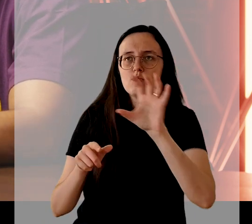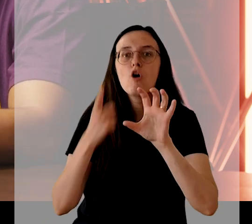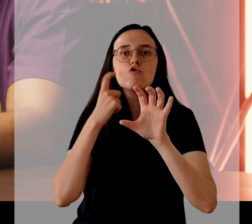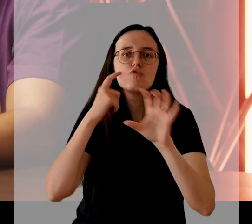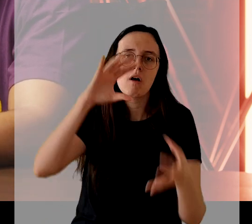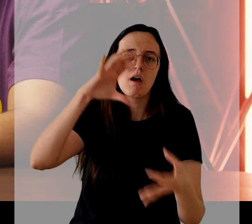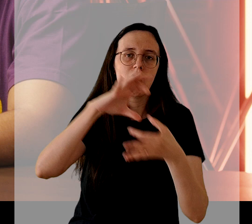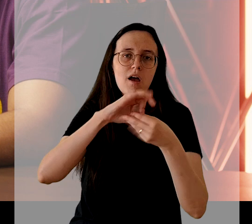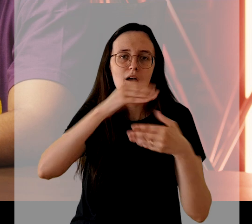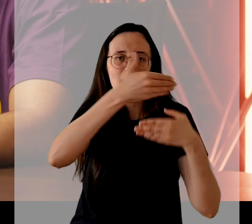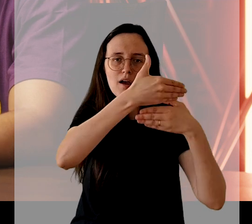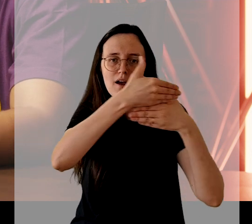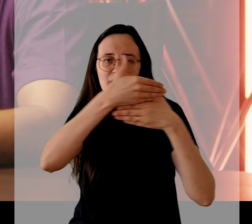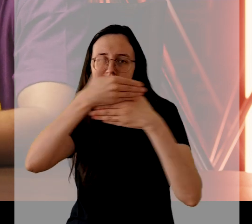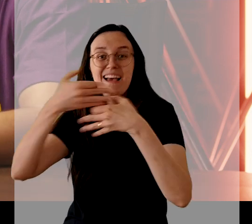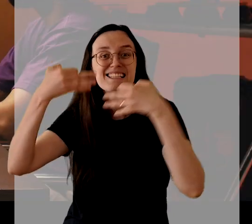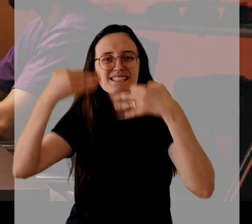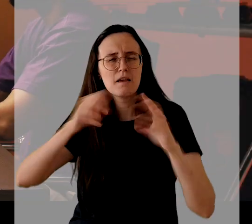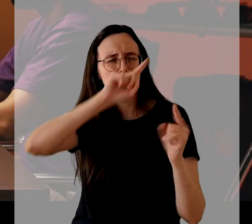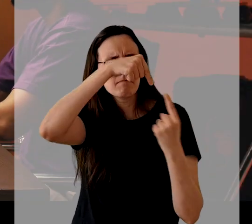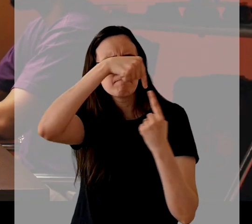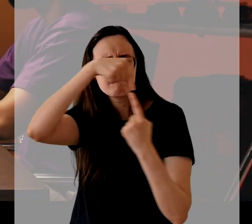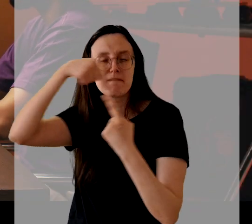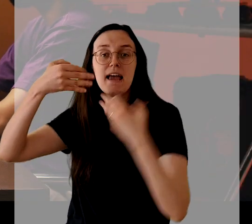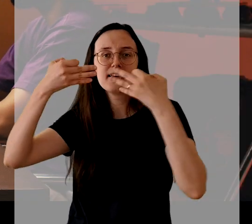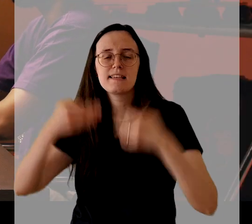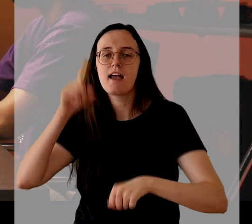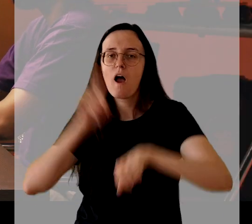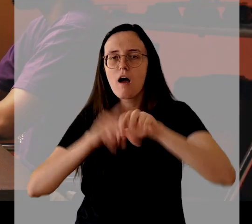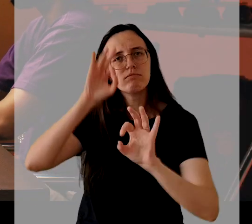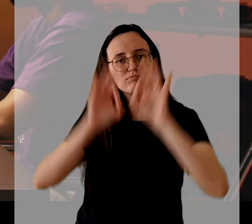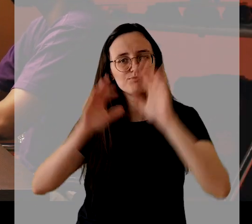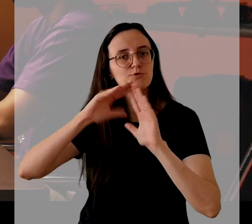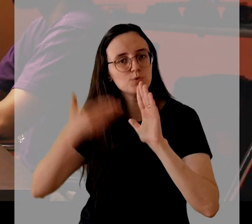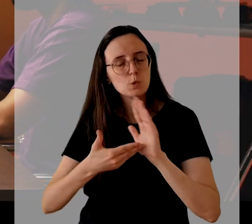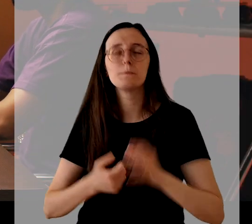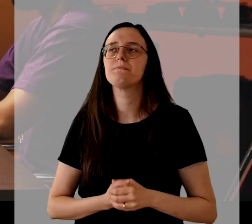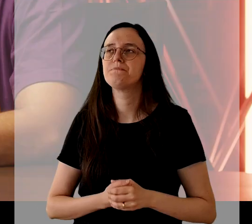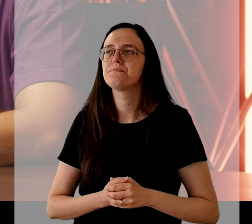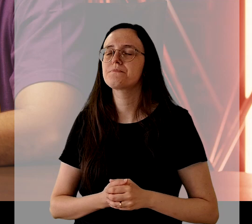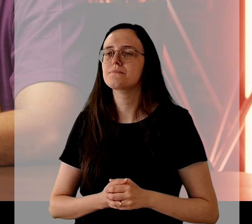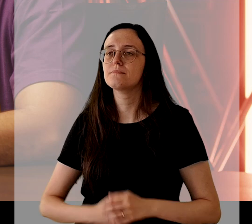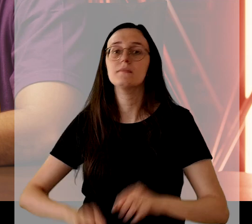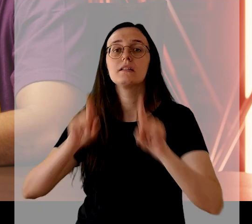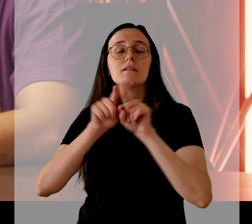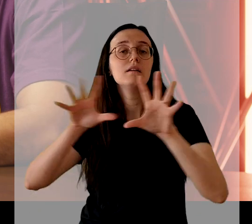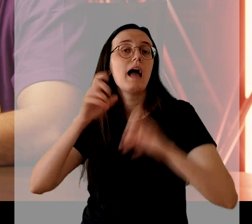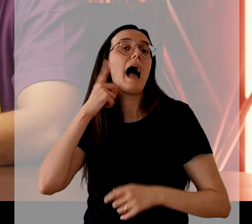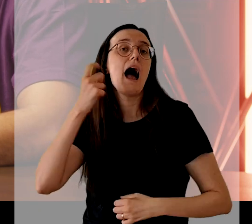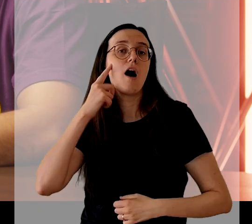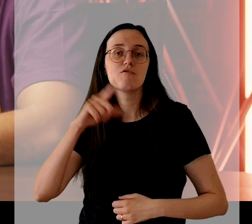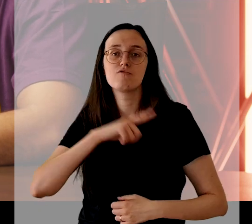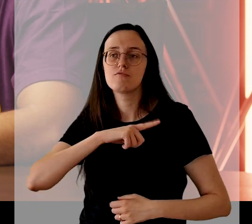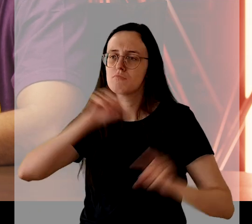filmagem de câmera e som, vai servir para a gente alinhar isso na montagem, tanto quanto o sinal